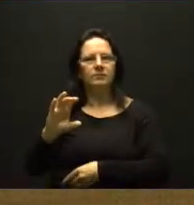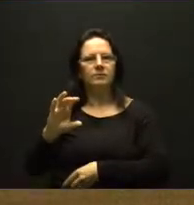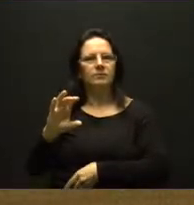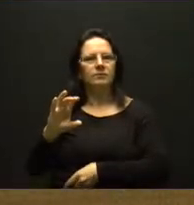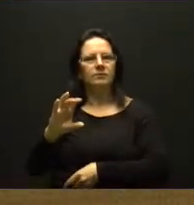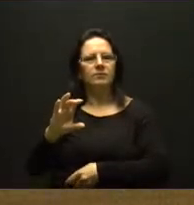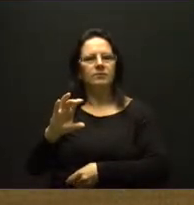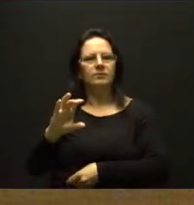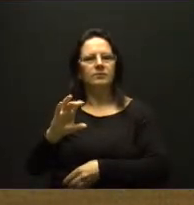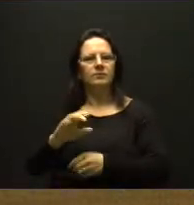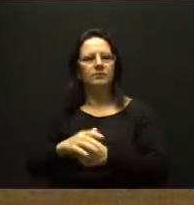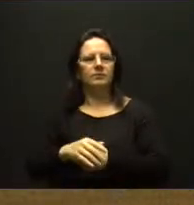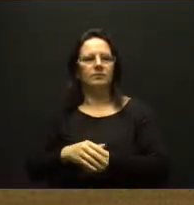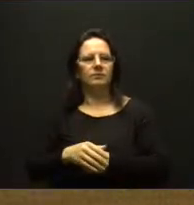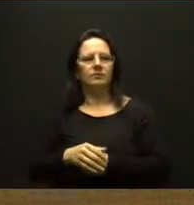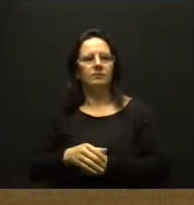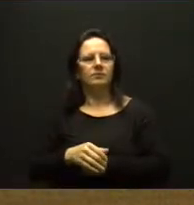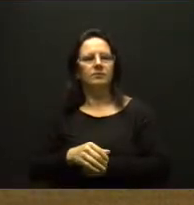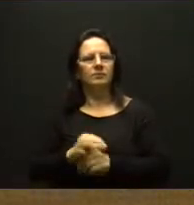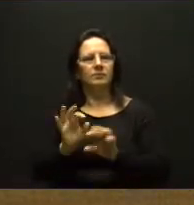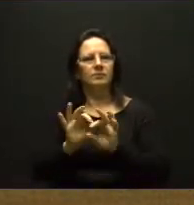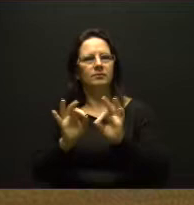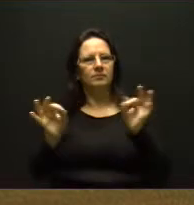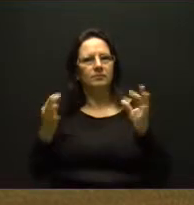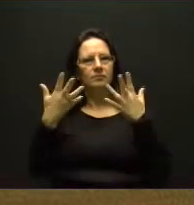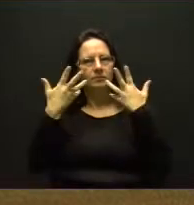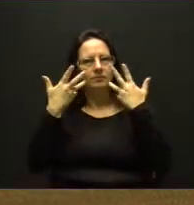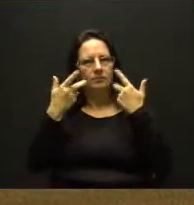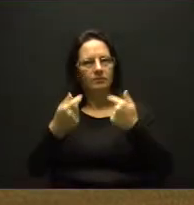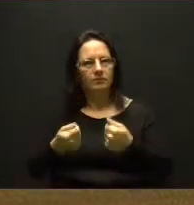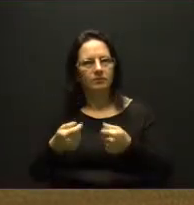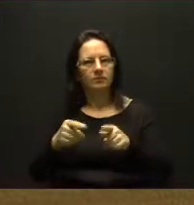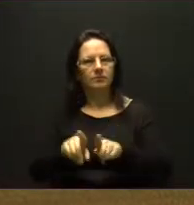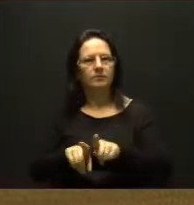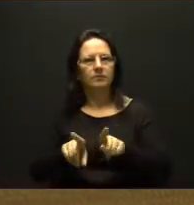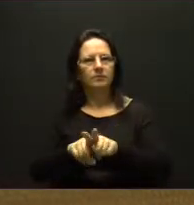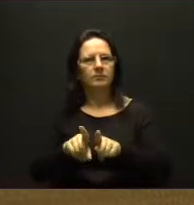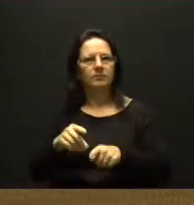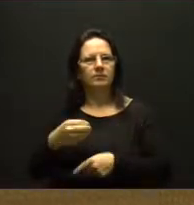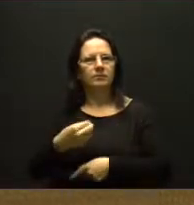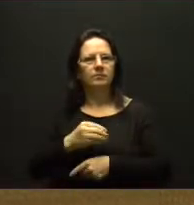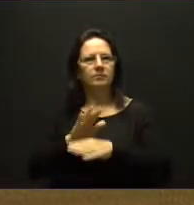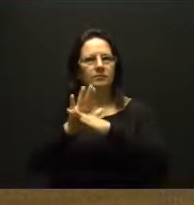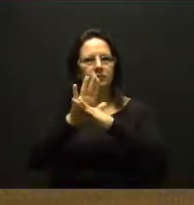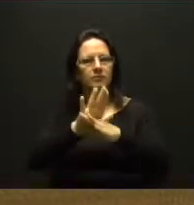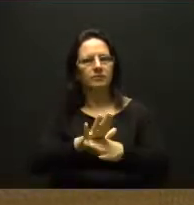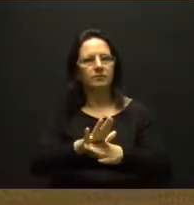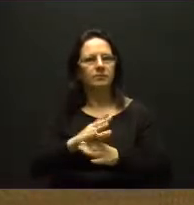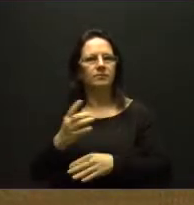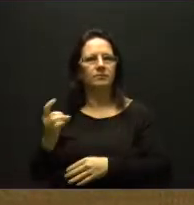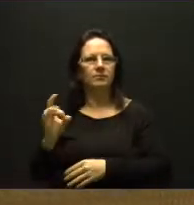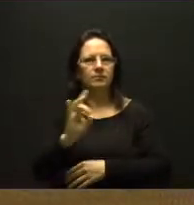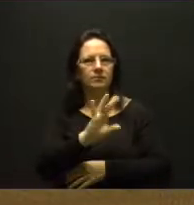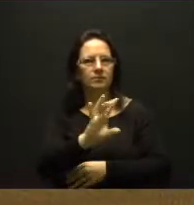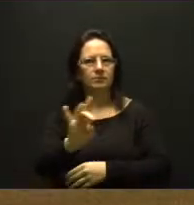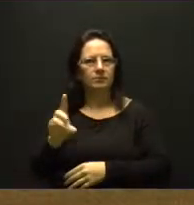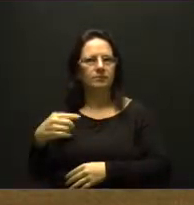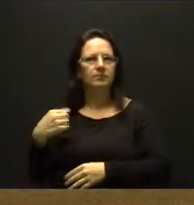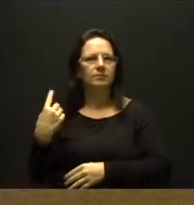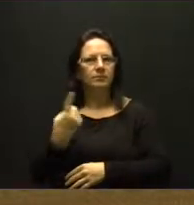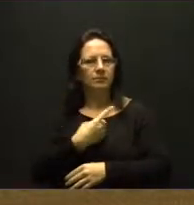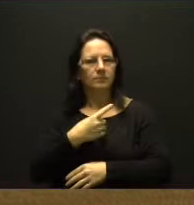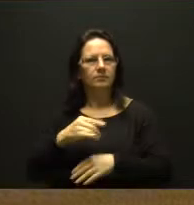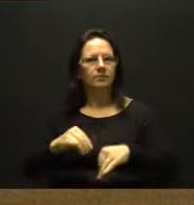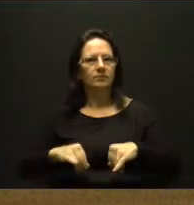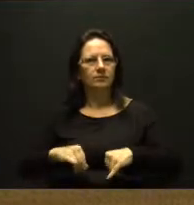da vida um simples animal como também da vida por cada um de nós quando estamos sofrendo disse